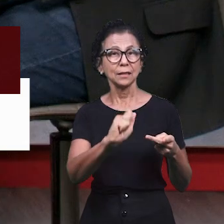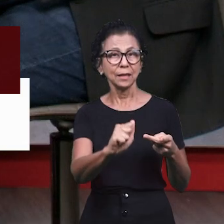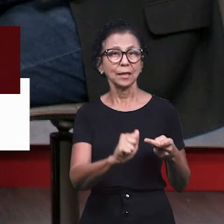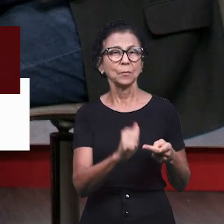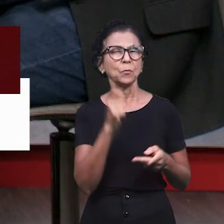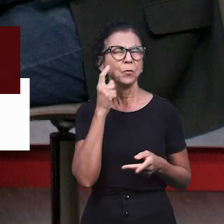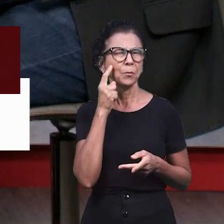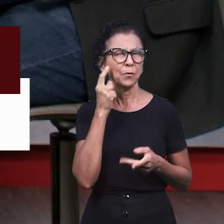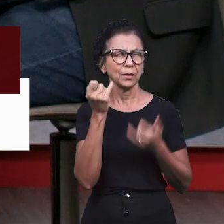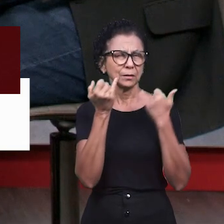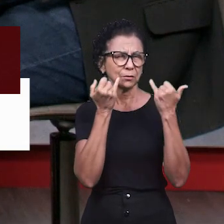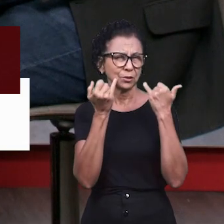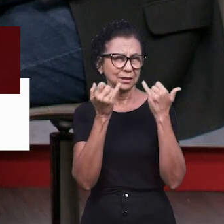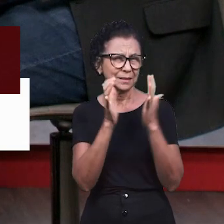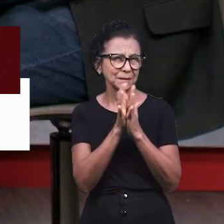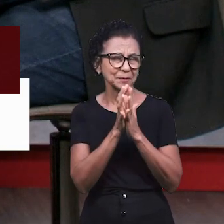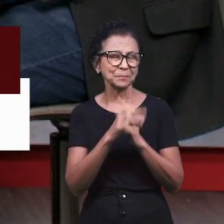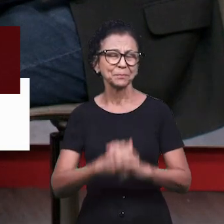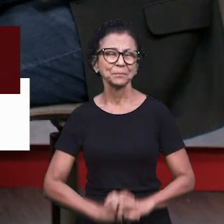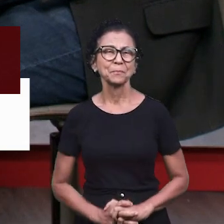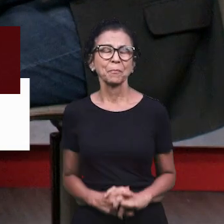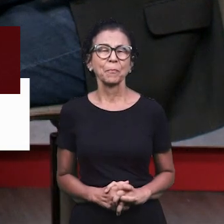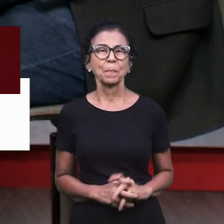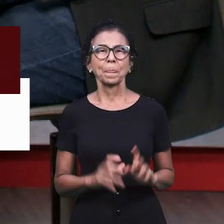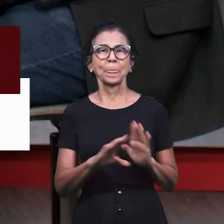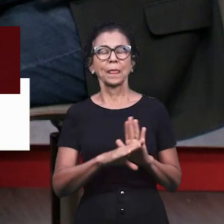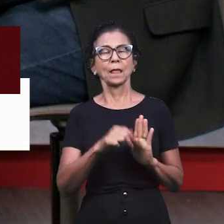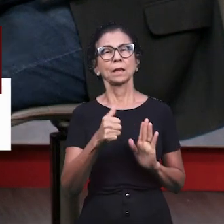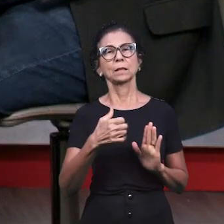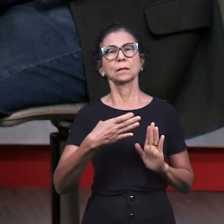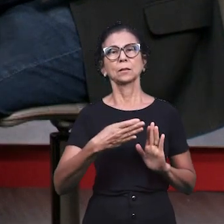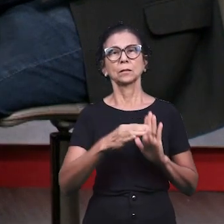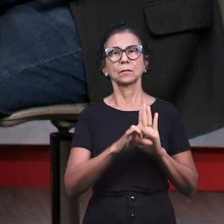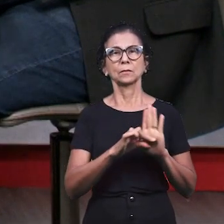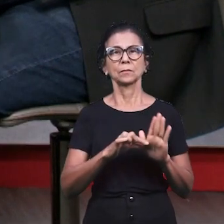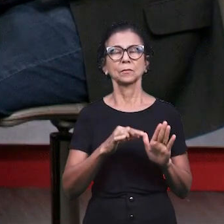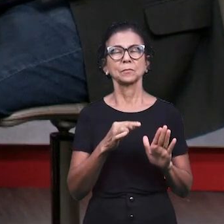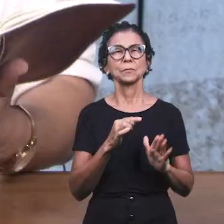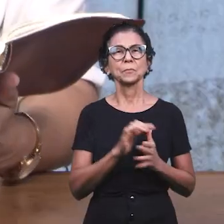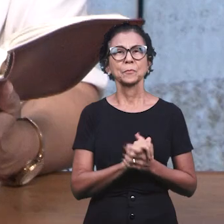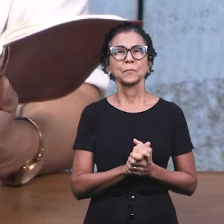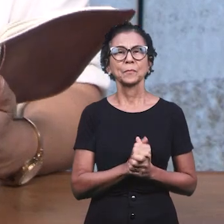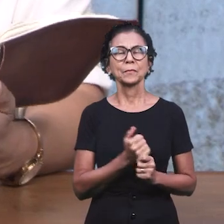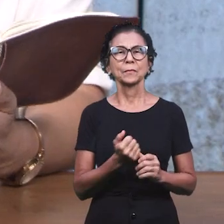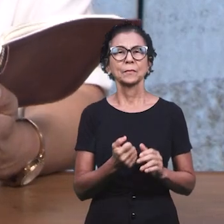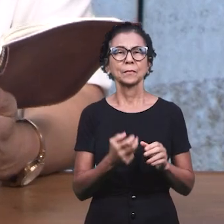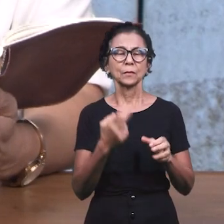eles trouxeram. Vamos ler o capítulo 14 do livro de Números.